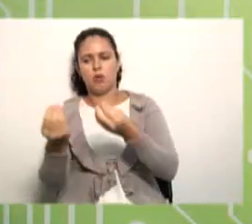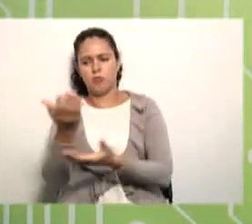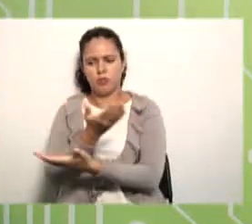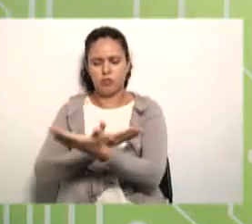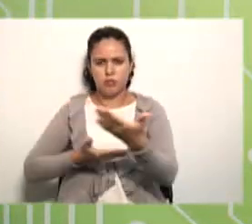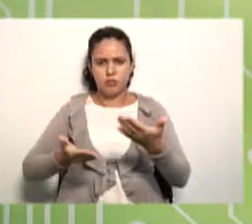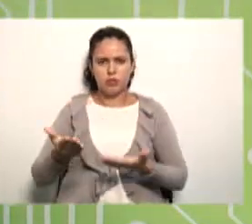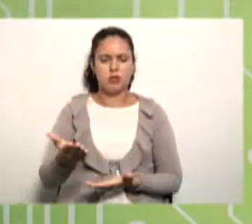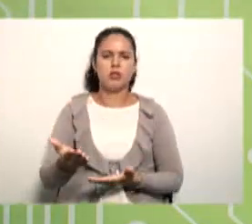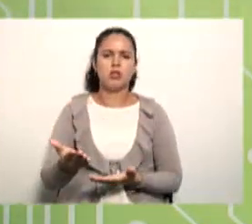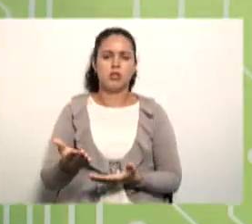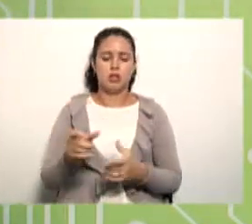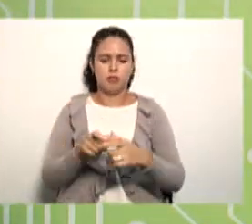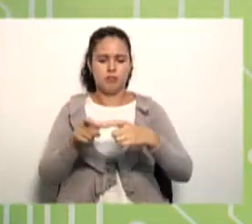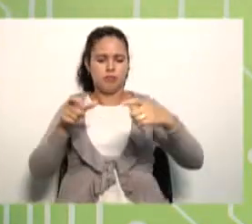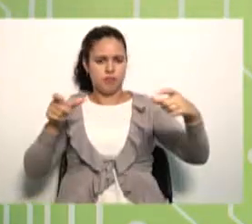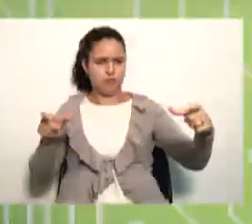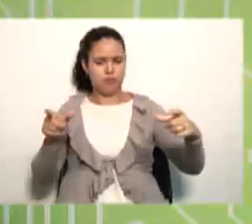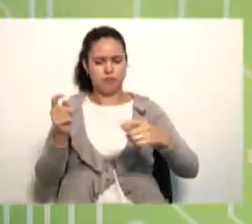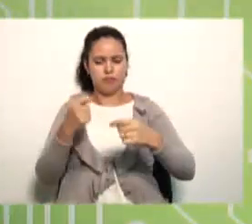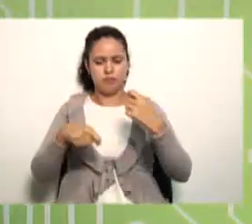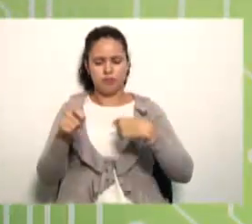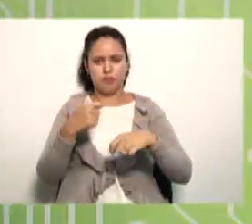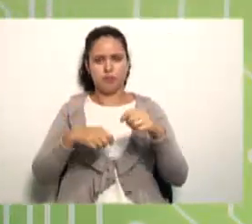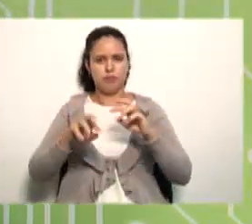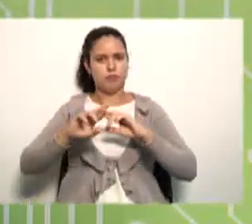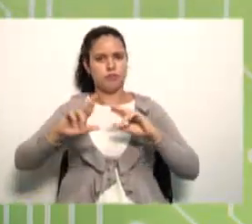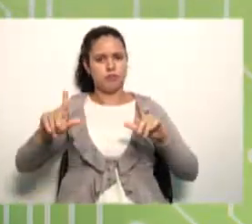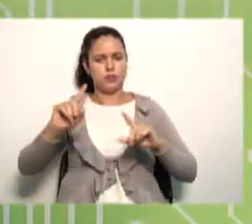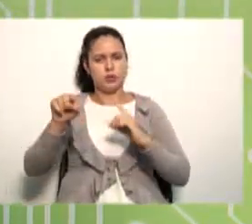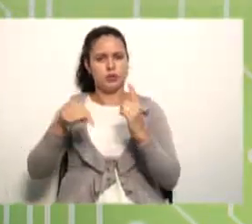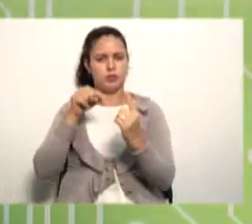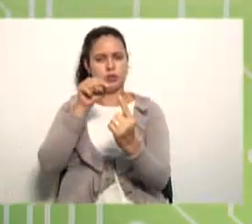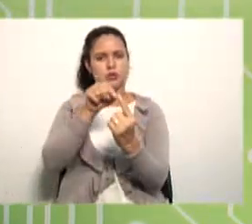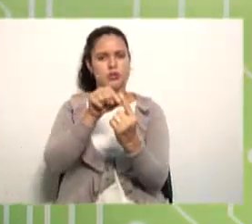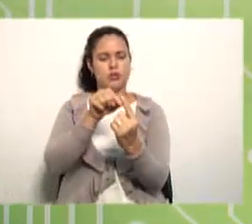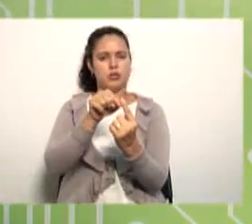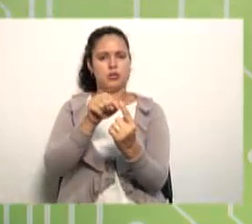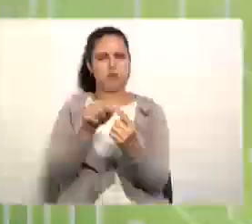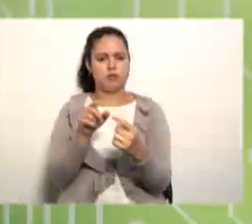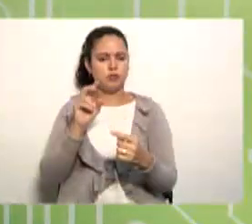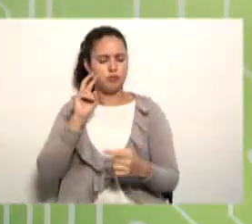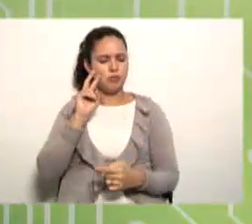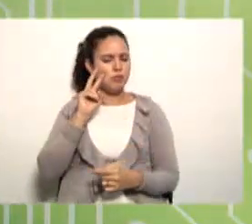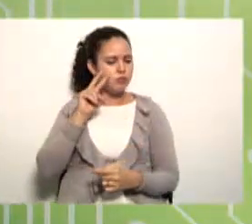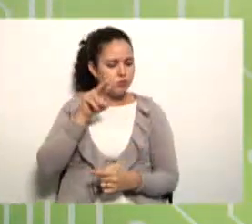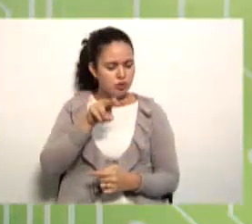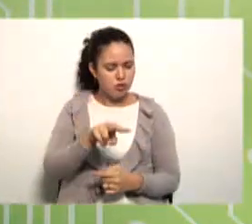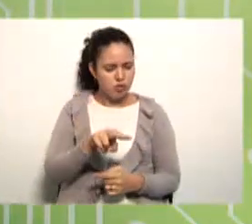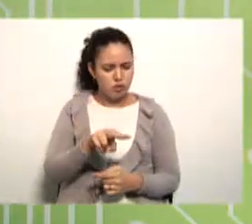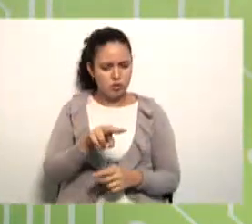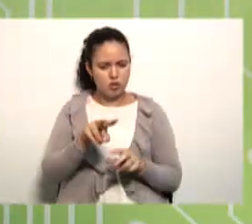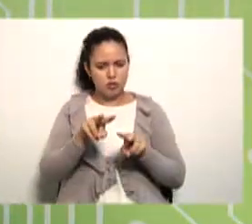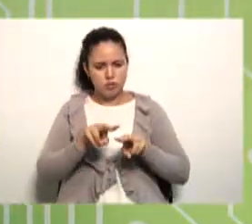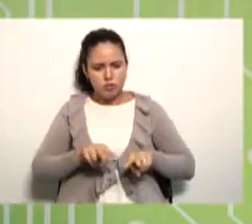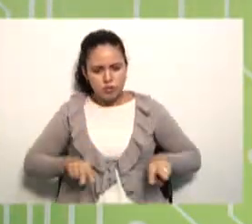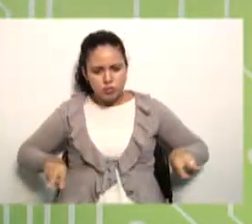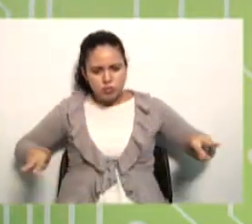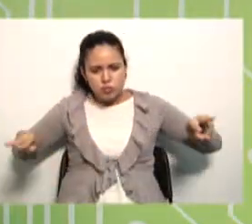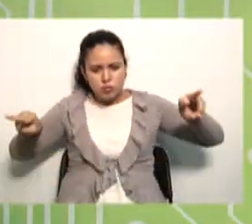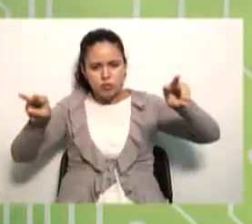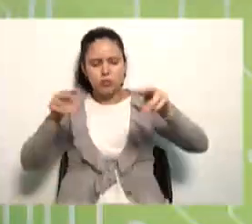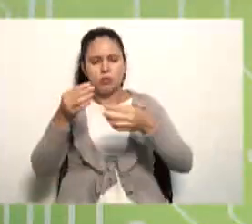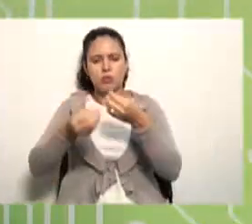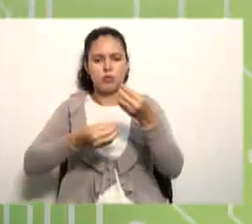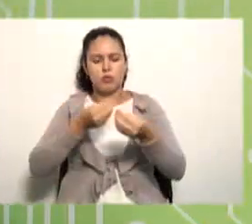cada produto, a macro ela tem um objetivo muito mais ambicioso. Ela olha com uma lupa com muito menos zoom, assim, ela olha mais de